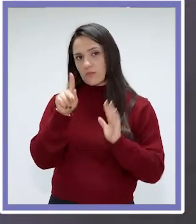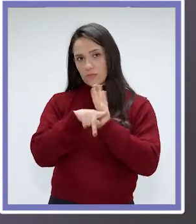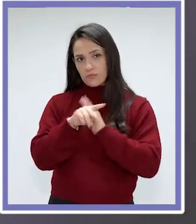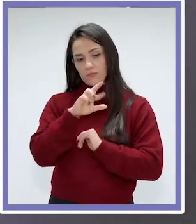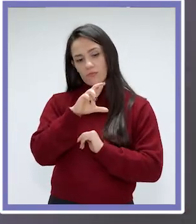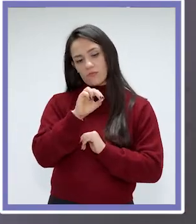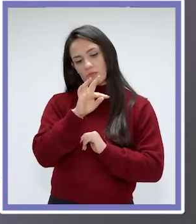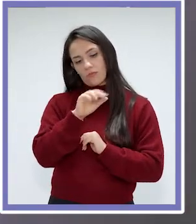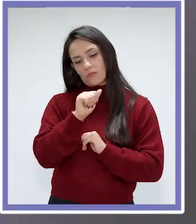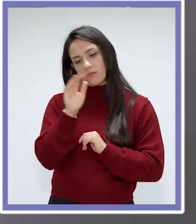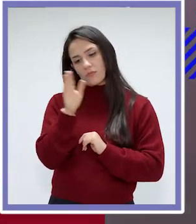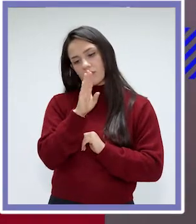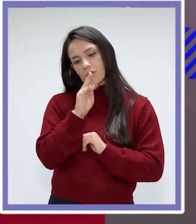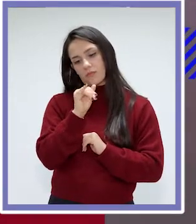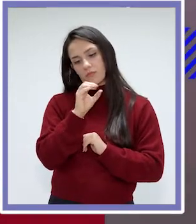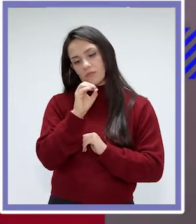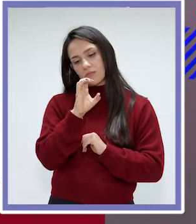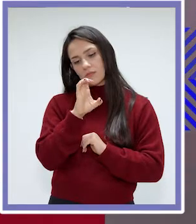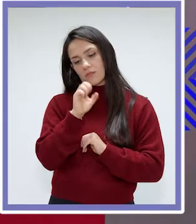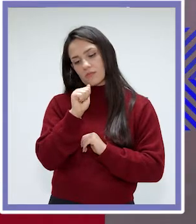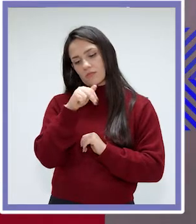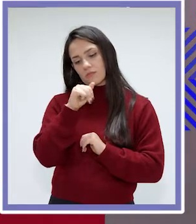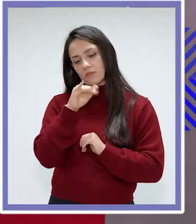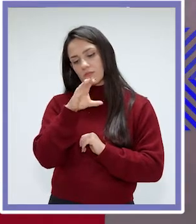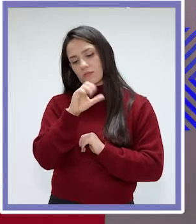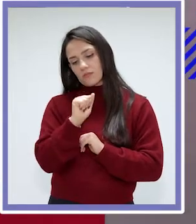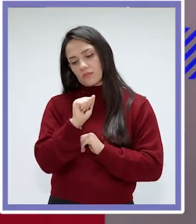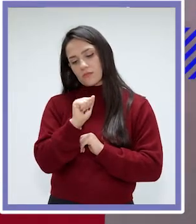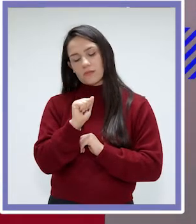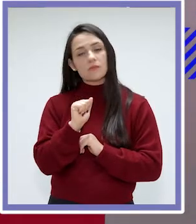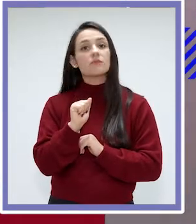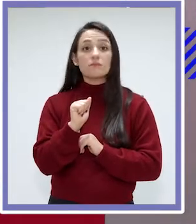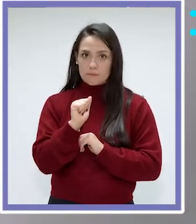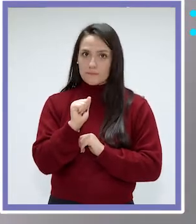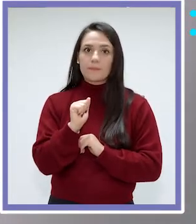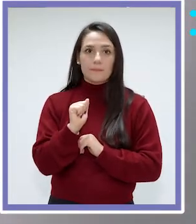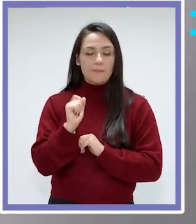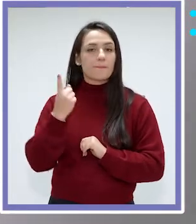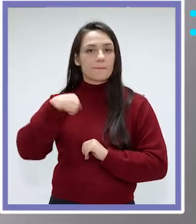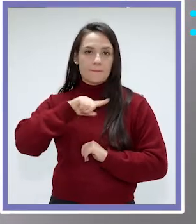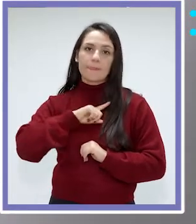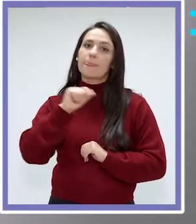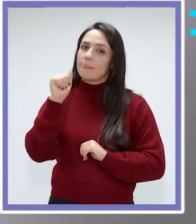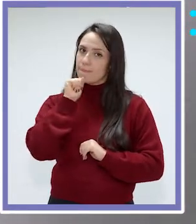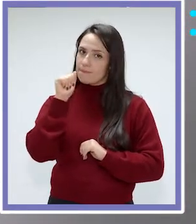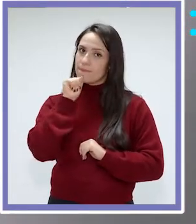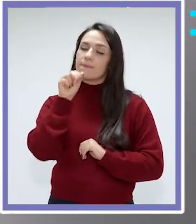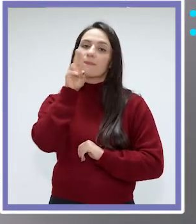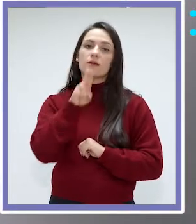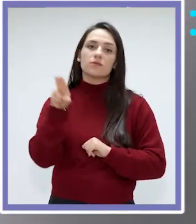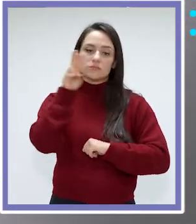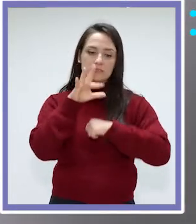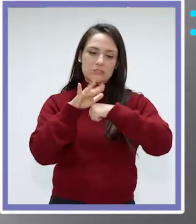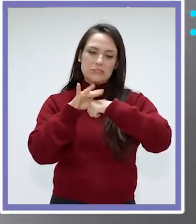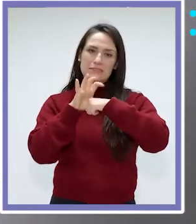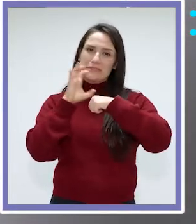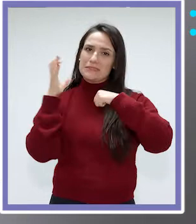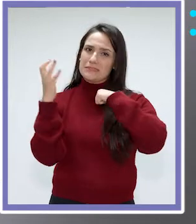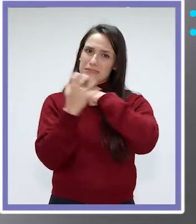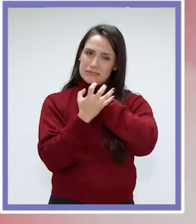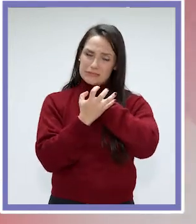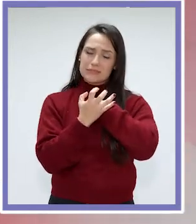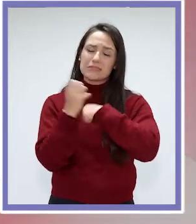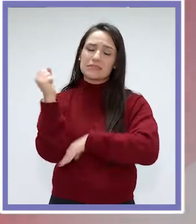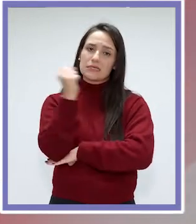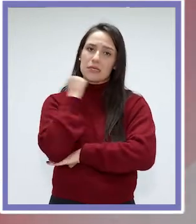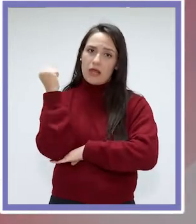rota bioceânica, eu queria saber, infelizmente ainda estamos numa pandemia, né? Estamos aí avançando numa vacinação, Mato